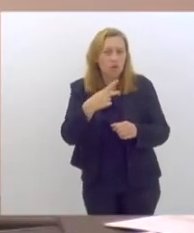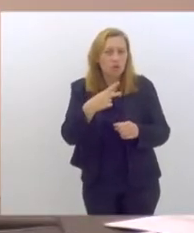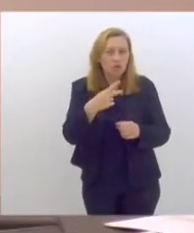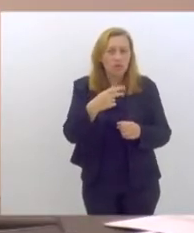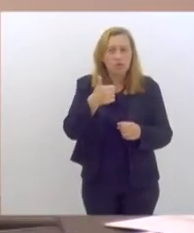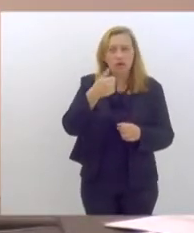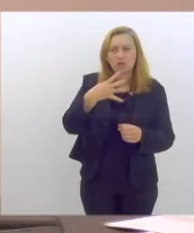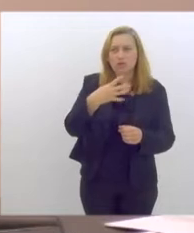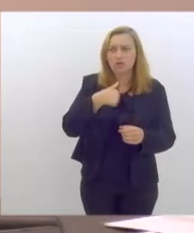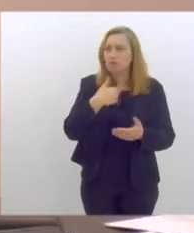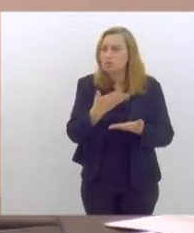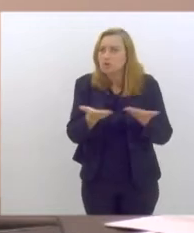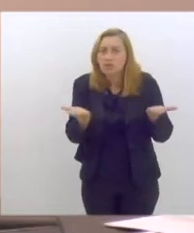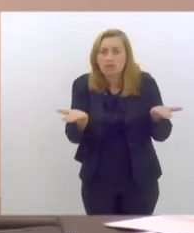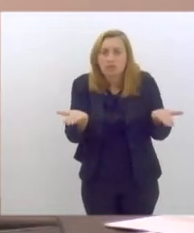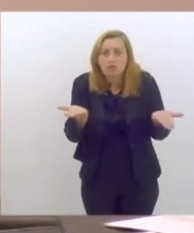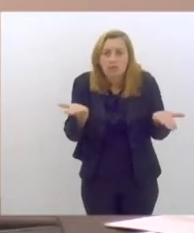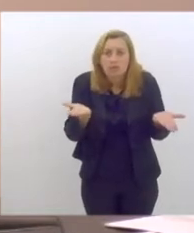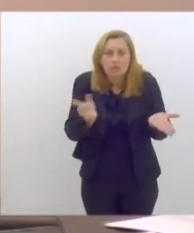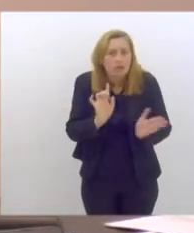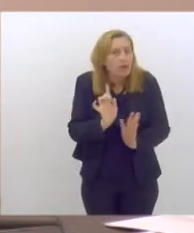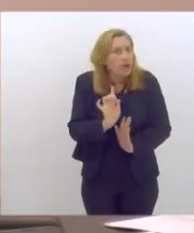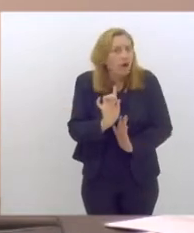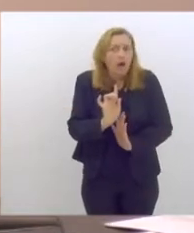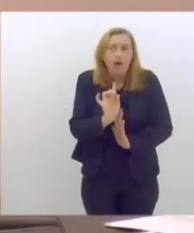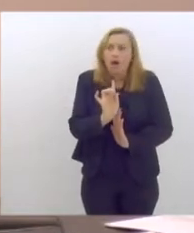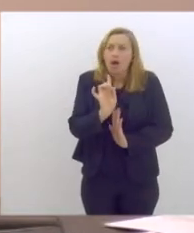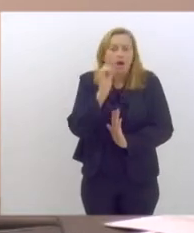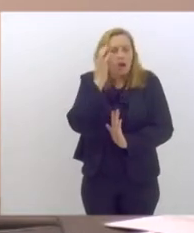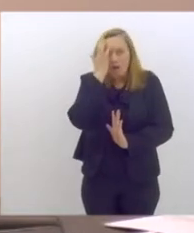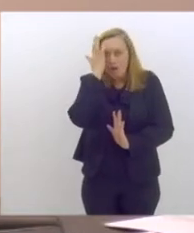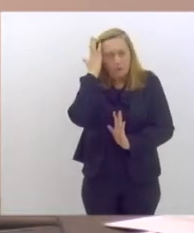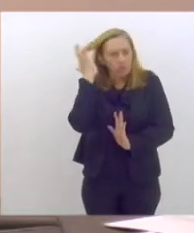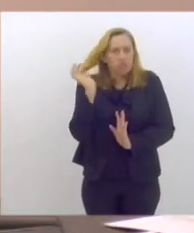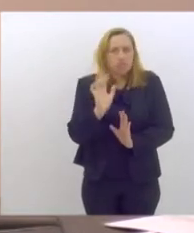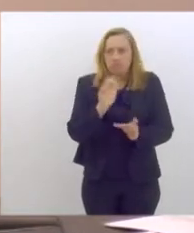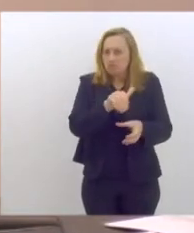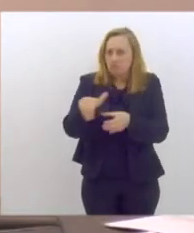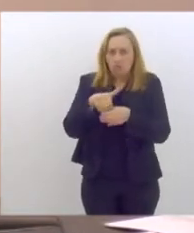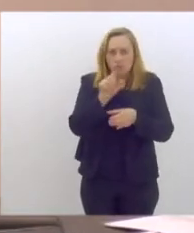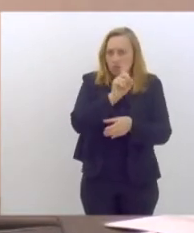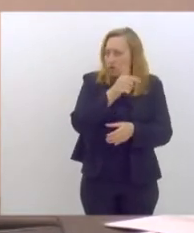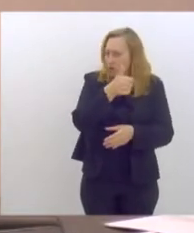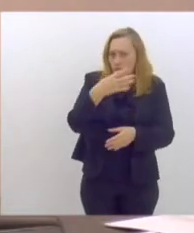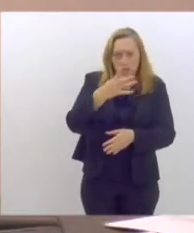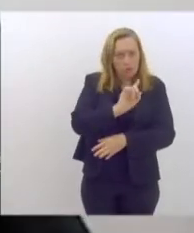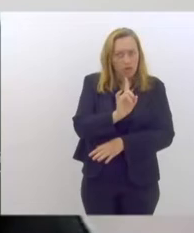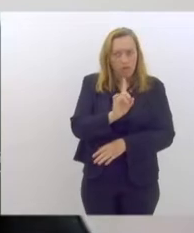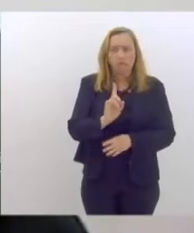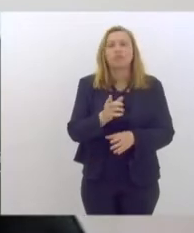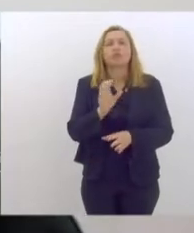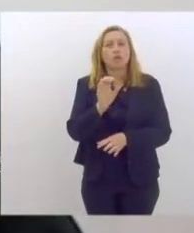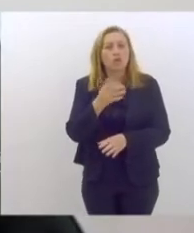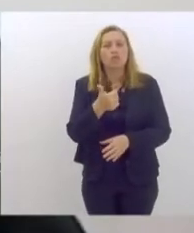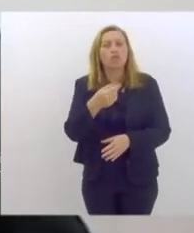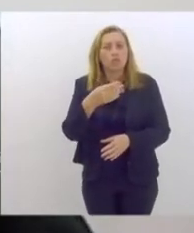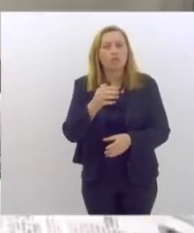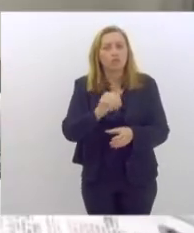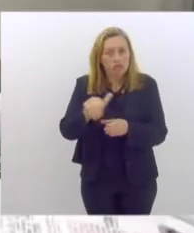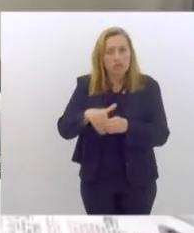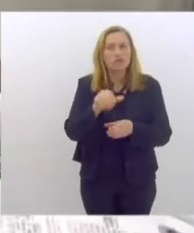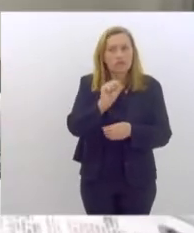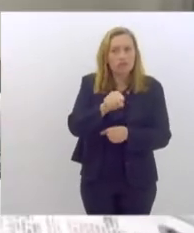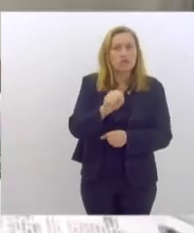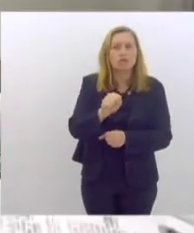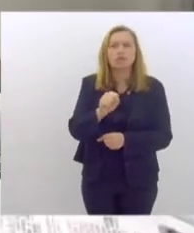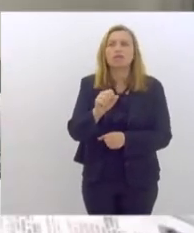perdido não não não voltou 14 não rodei coloquei em votação